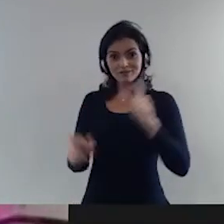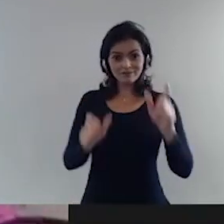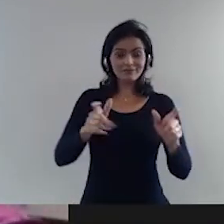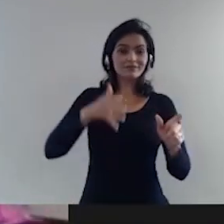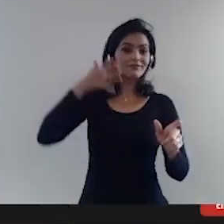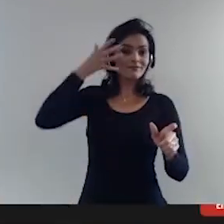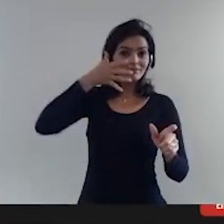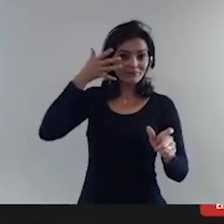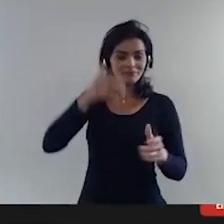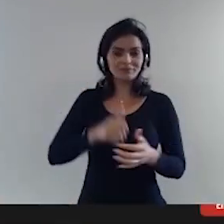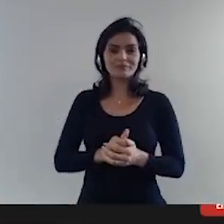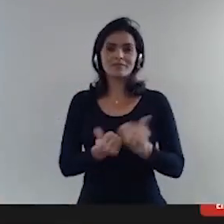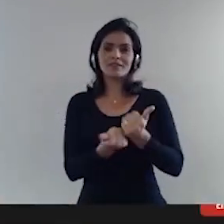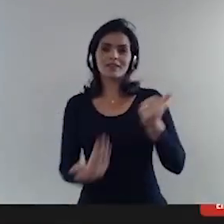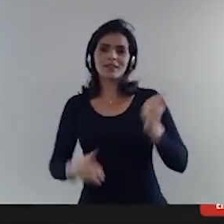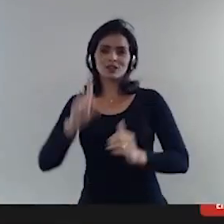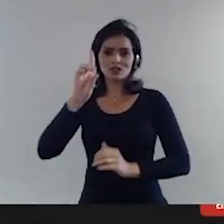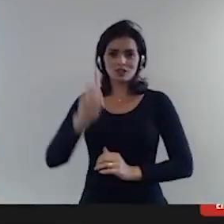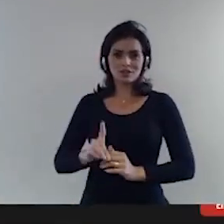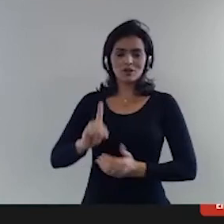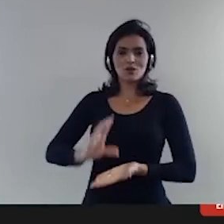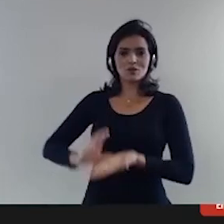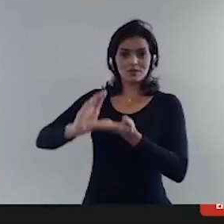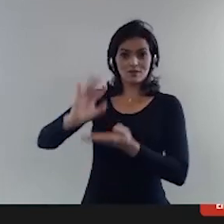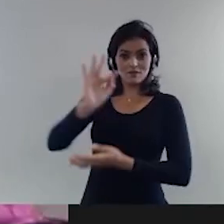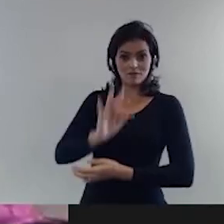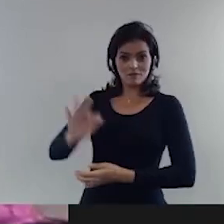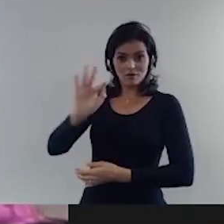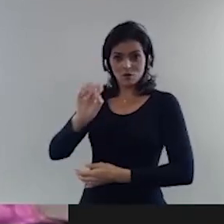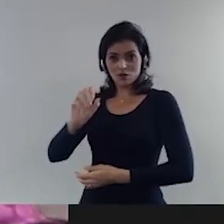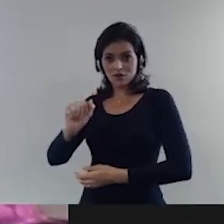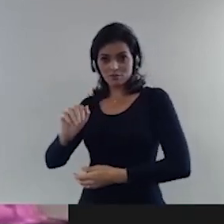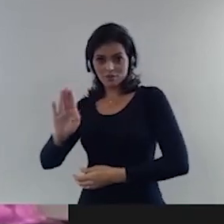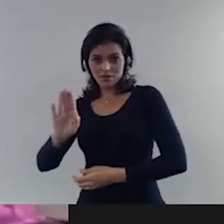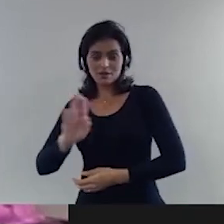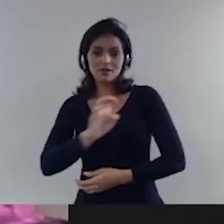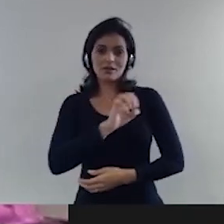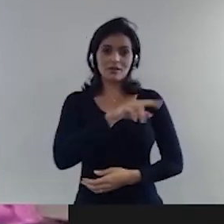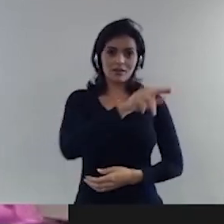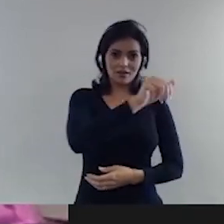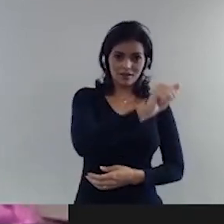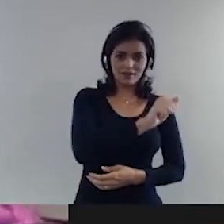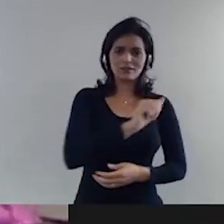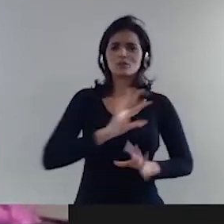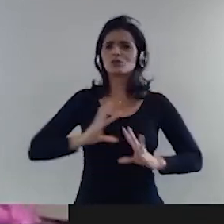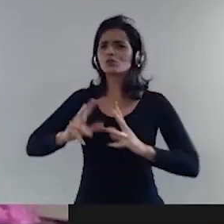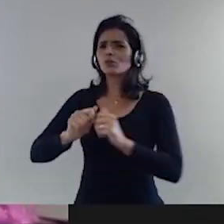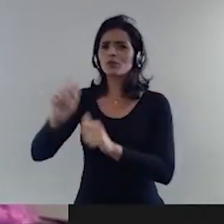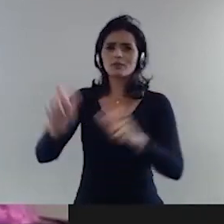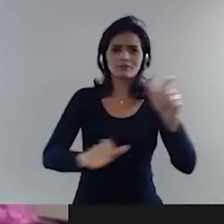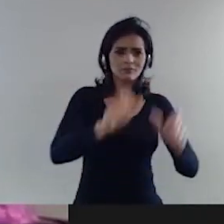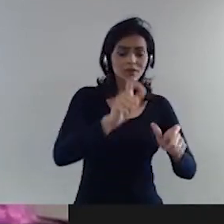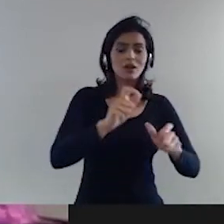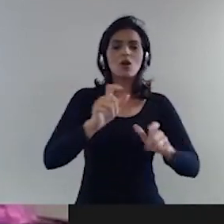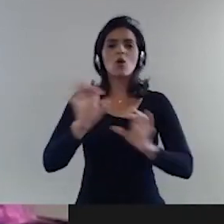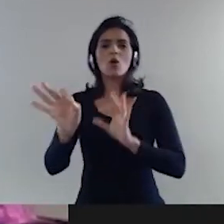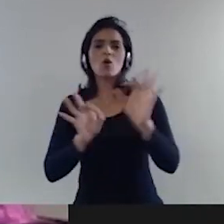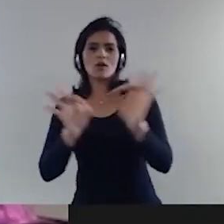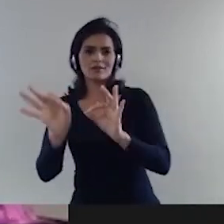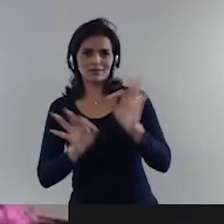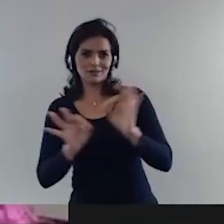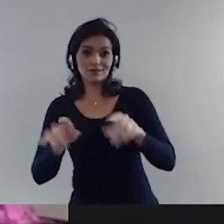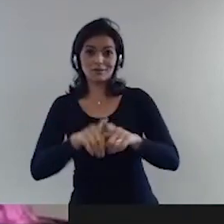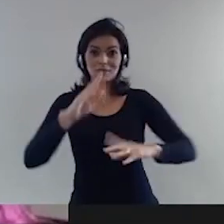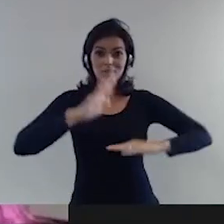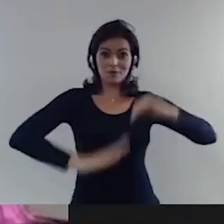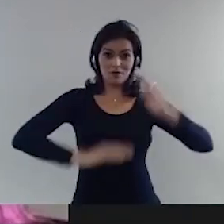Parabenizo a diretoria do Conselho Federal da UAB e da ENA e a todos os organizadores e profissionais